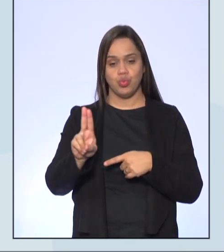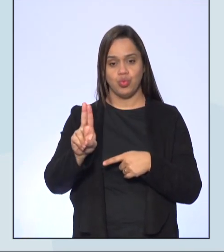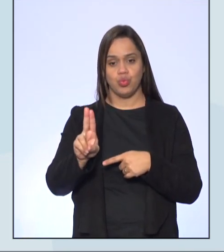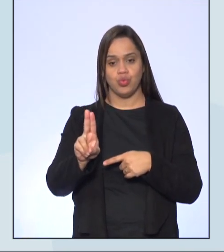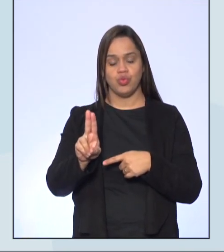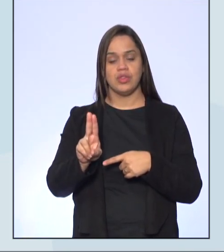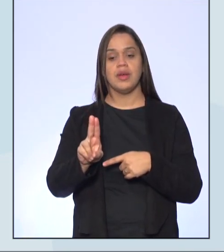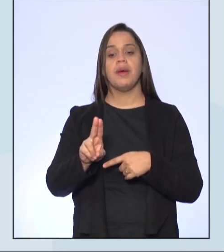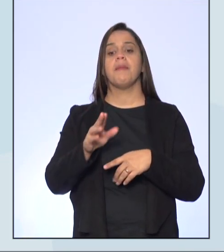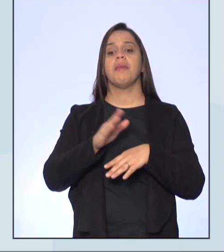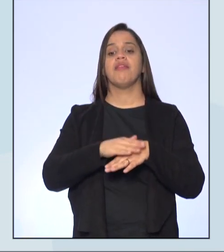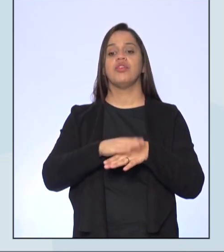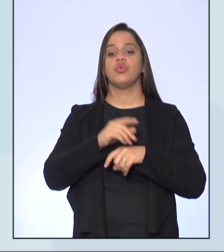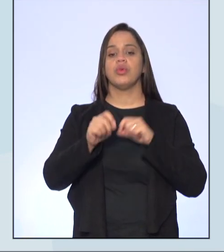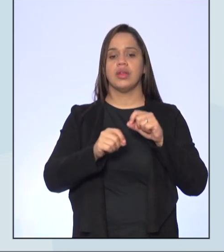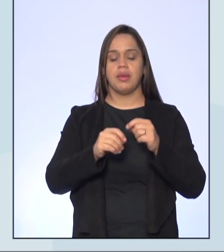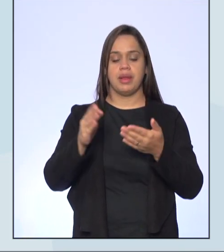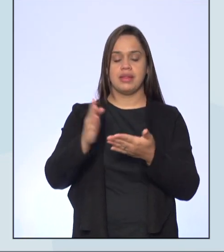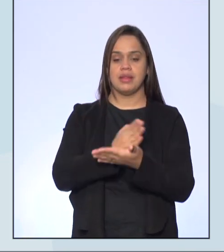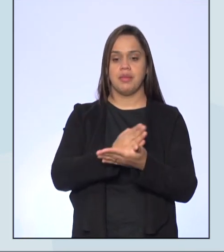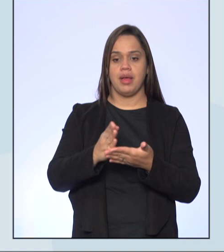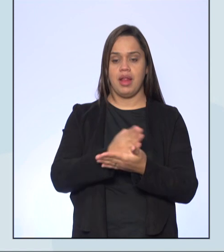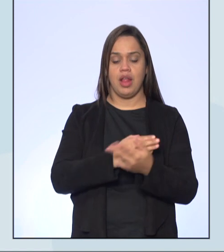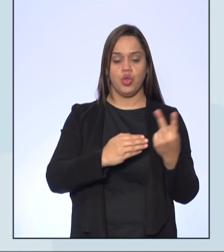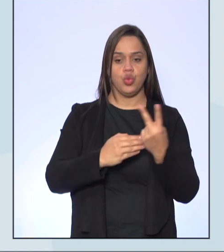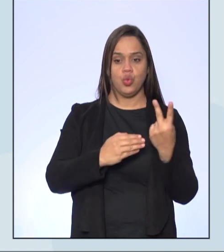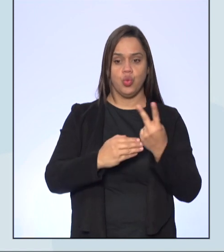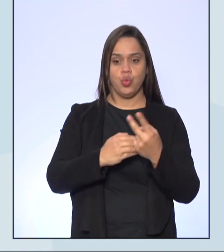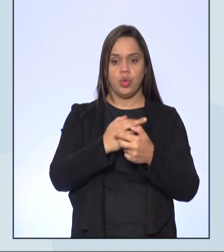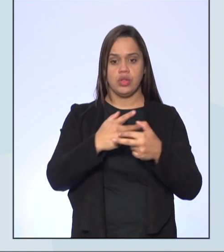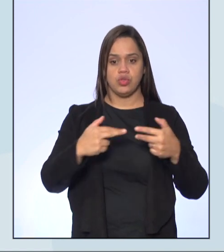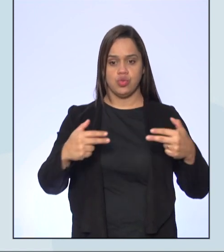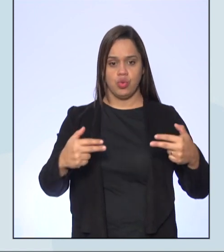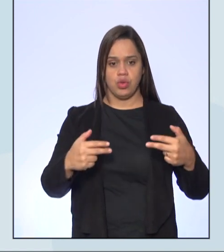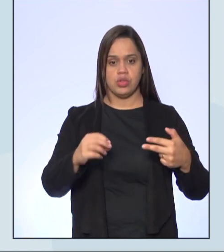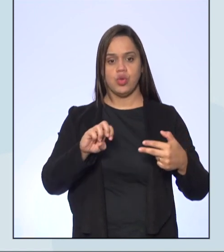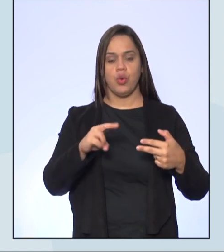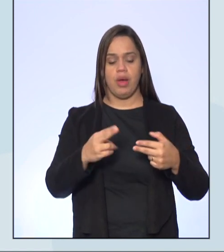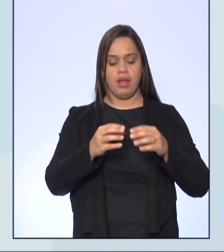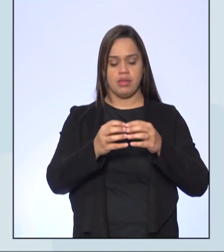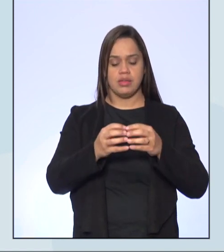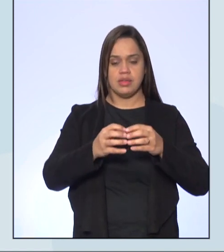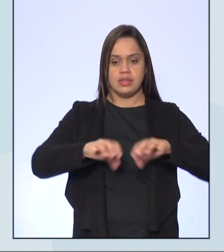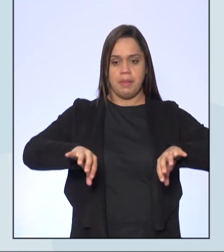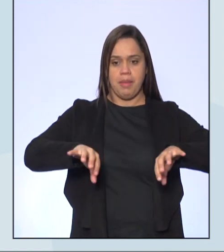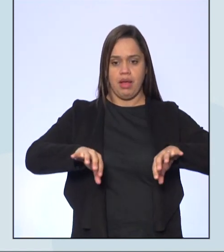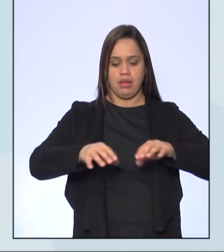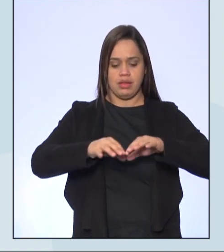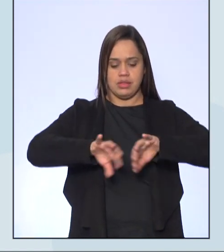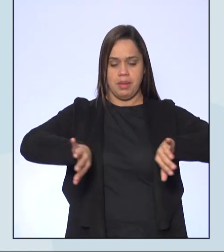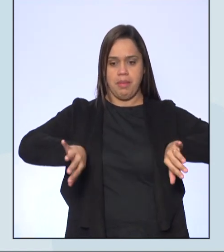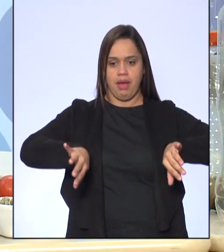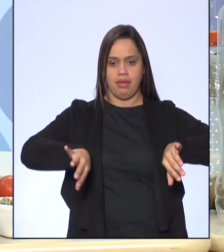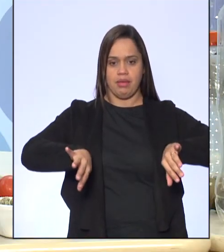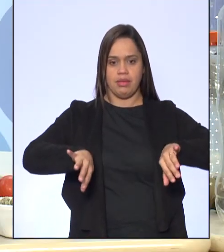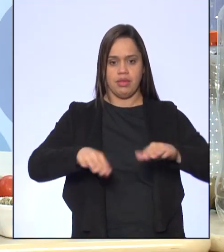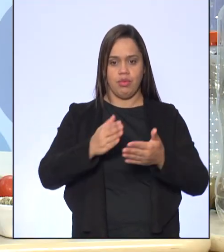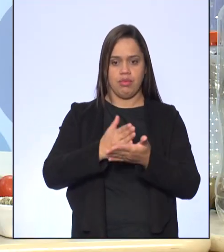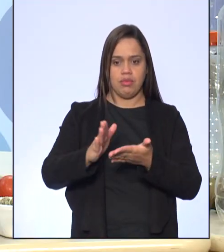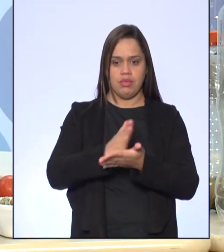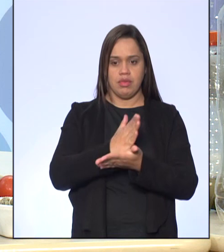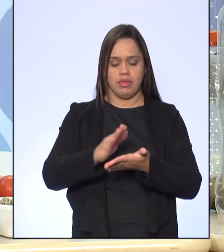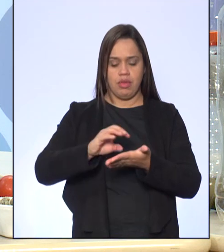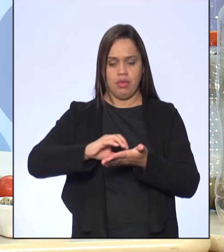para separar duas ou mais substâncias ou componentes diferentes. Muito bem.